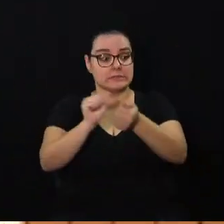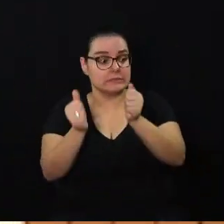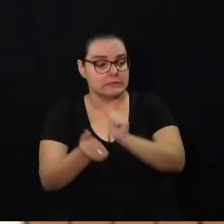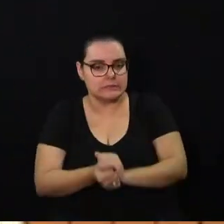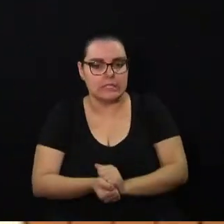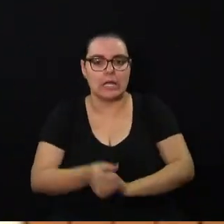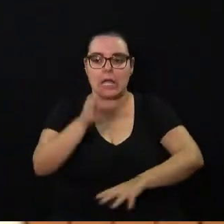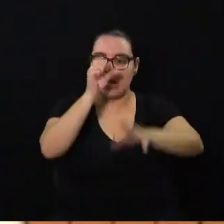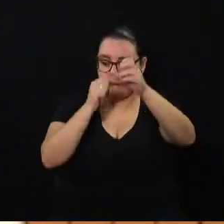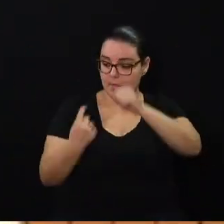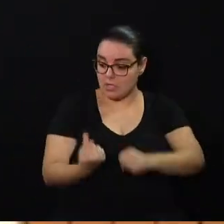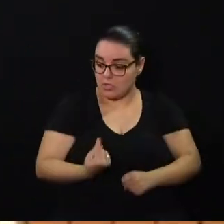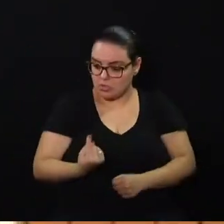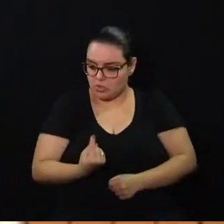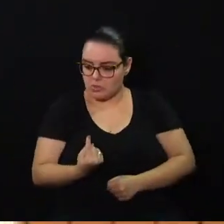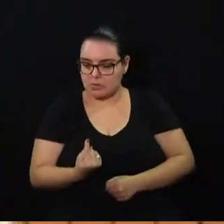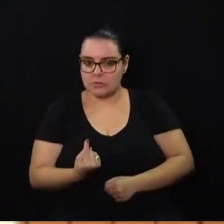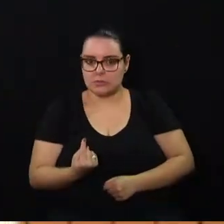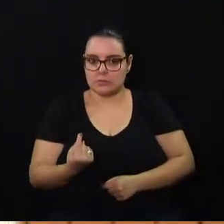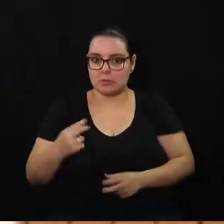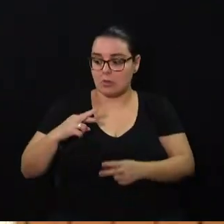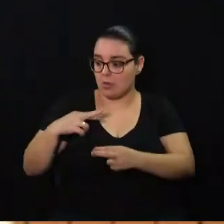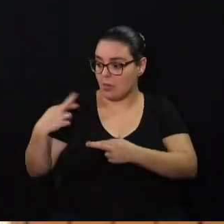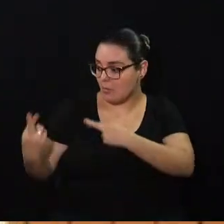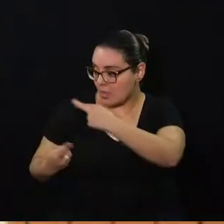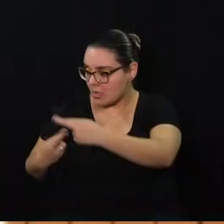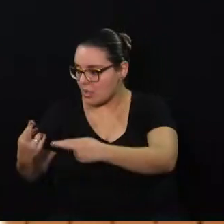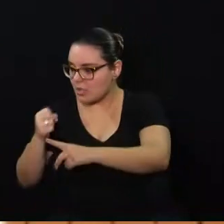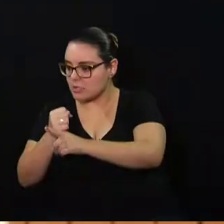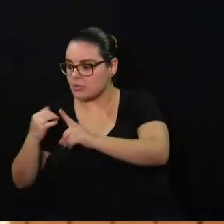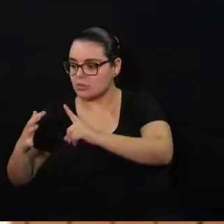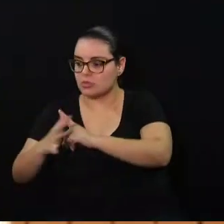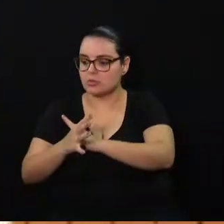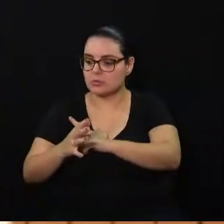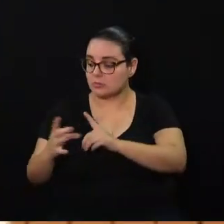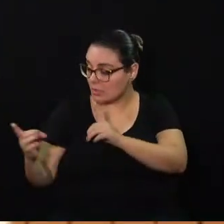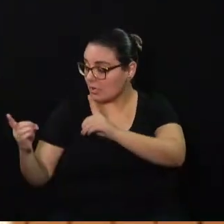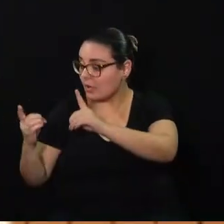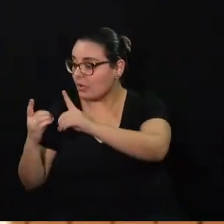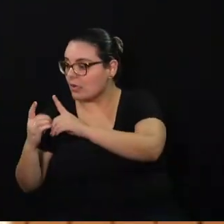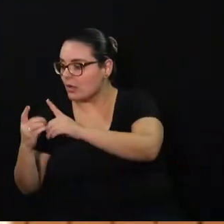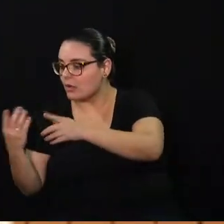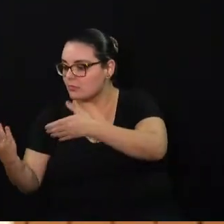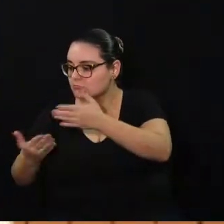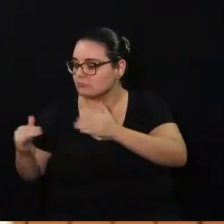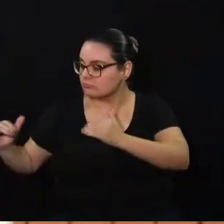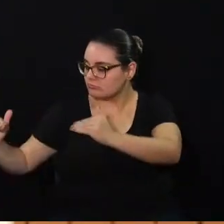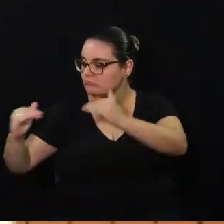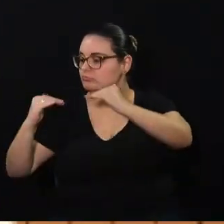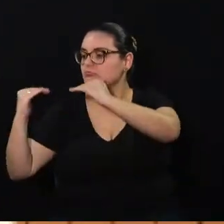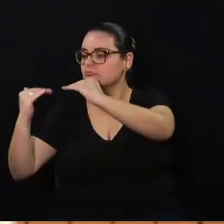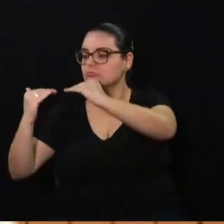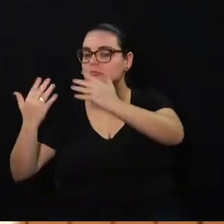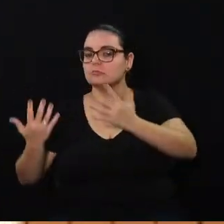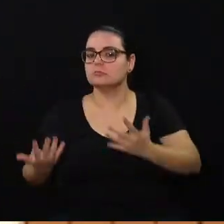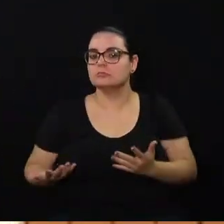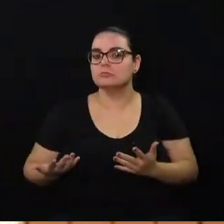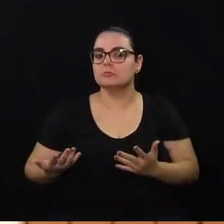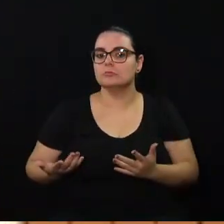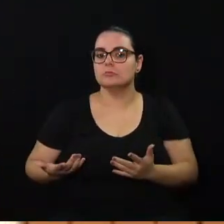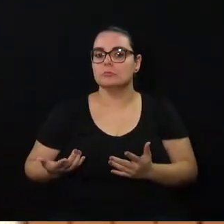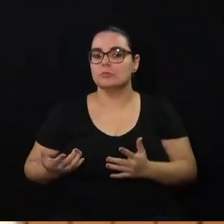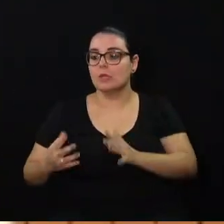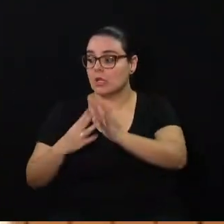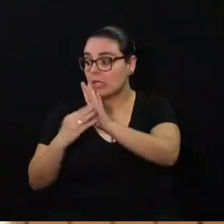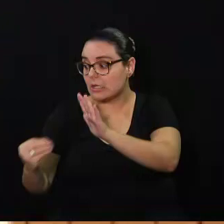por si só recursos para se aproximar dos outros pra para se equiparar os outros ou de de repetir